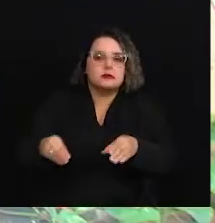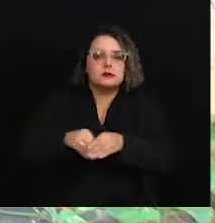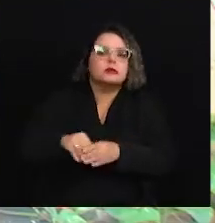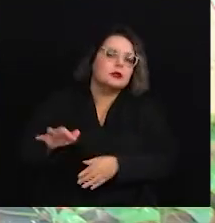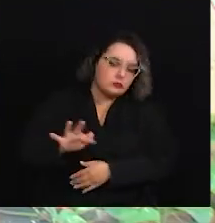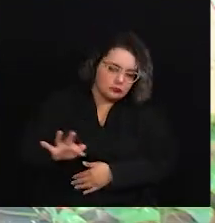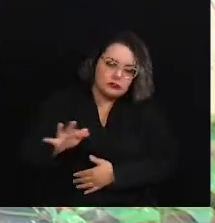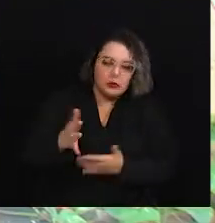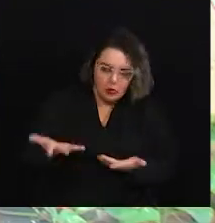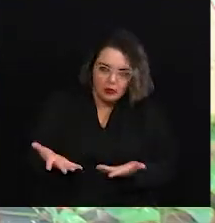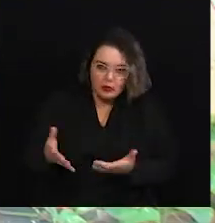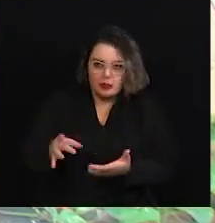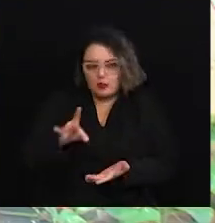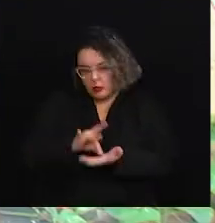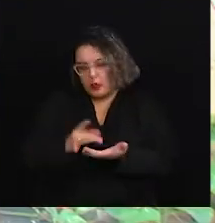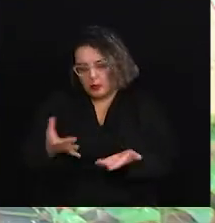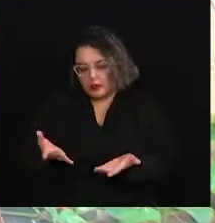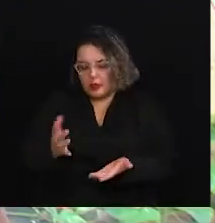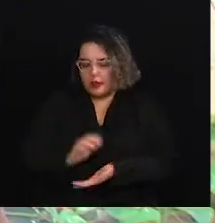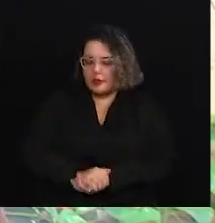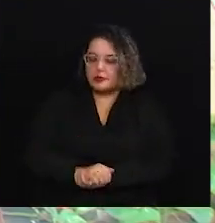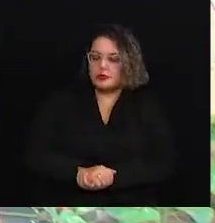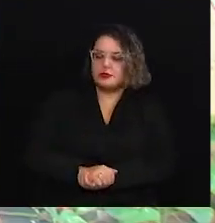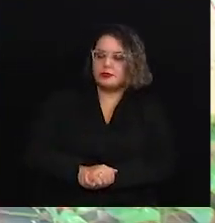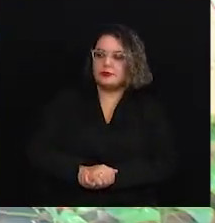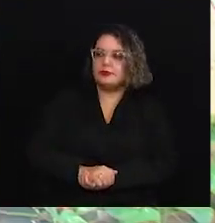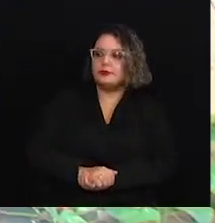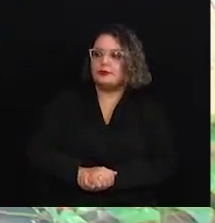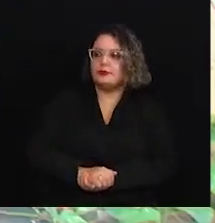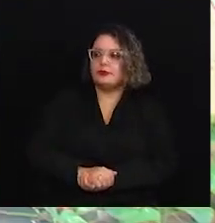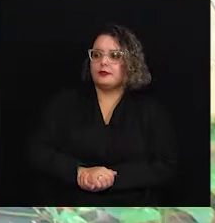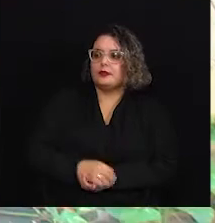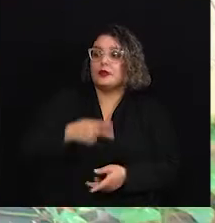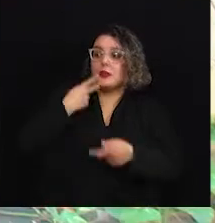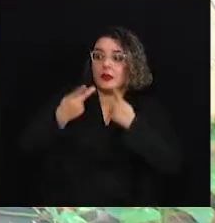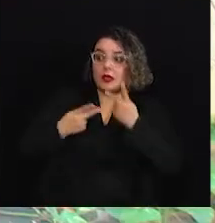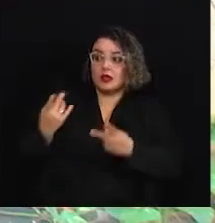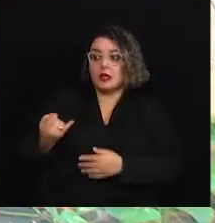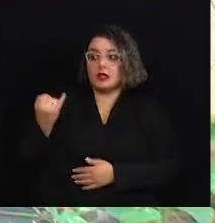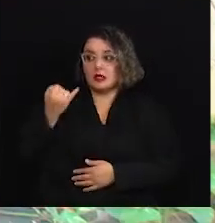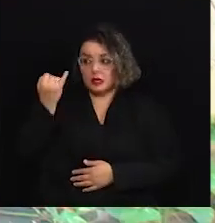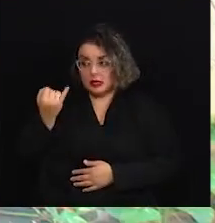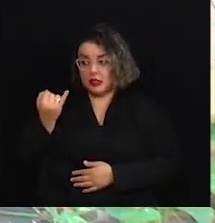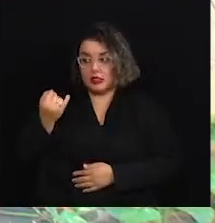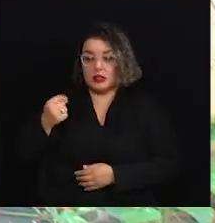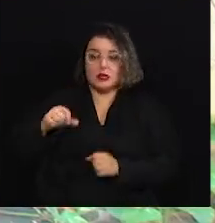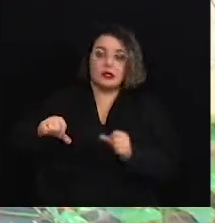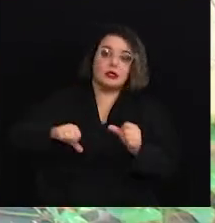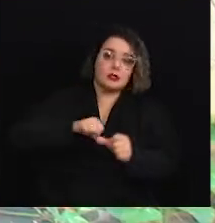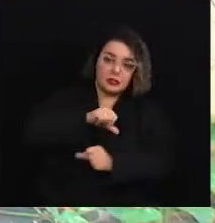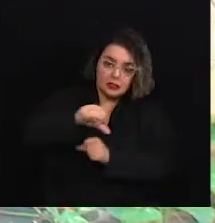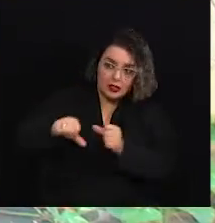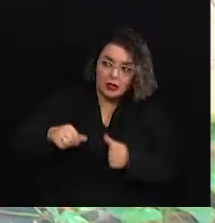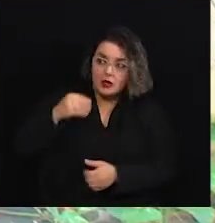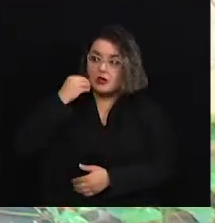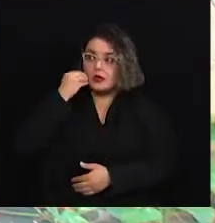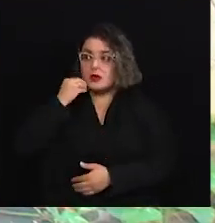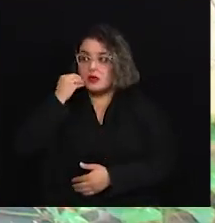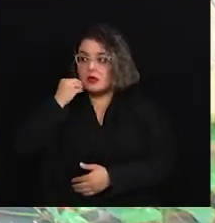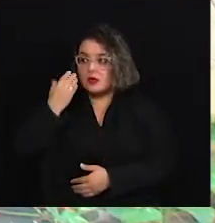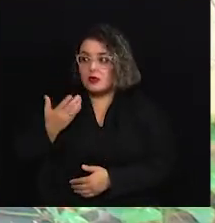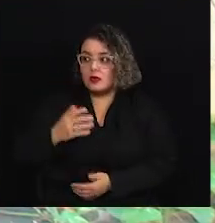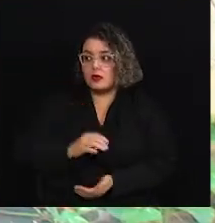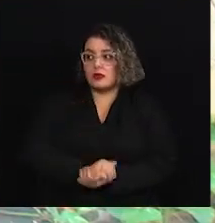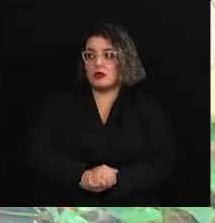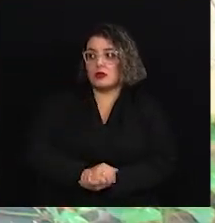que estivesse dentro da universidade ou alguma coisa assim. E aí, você falou da importância dessa troca de